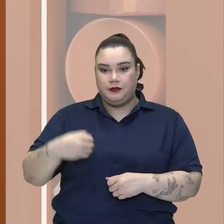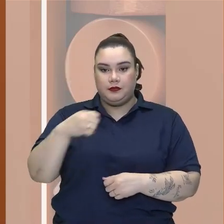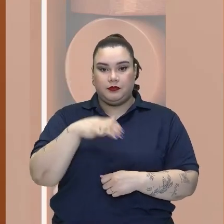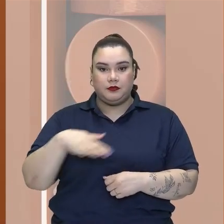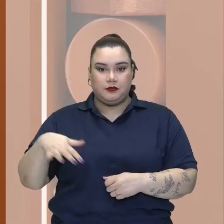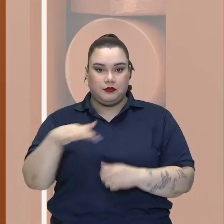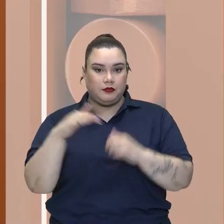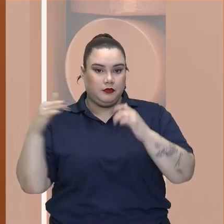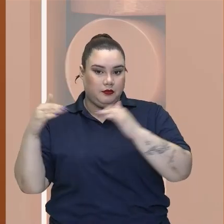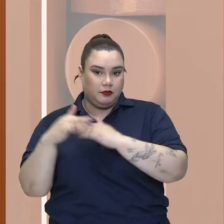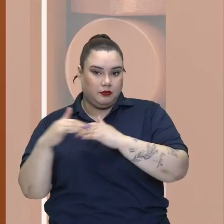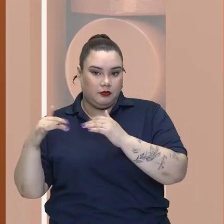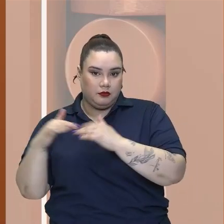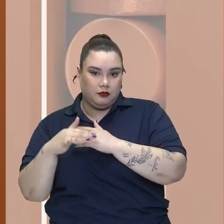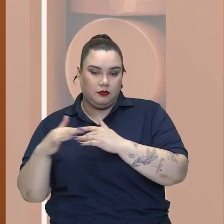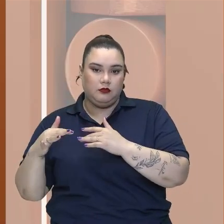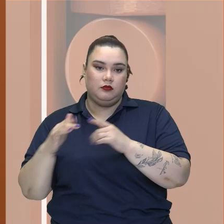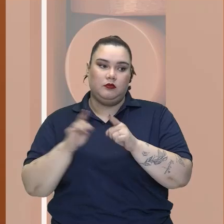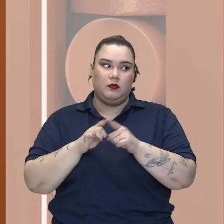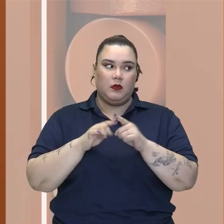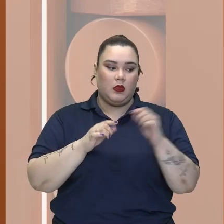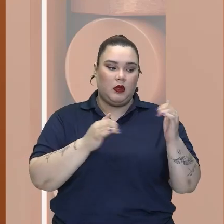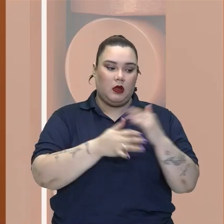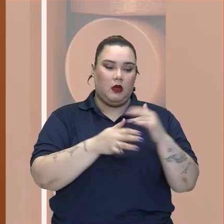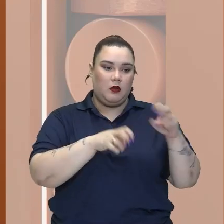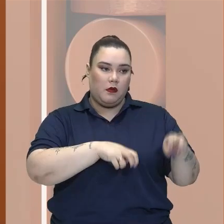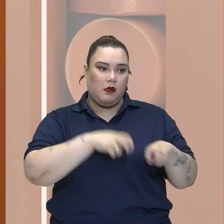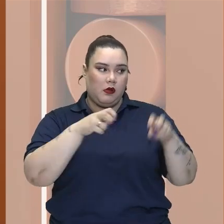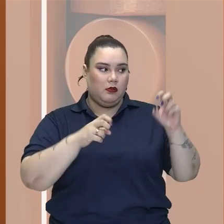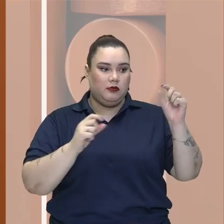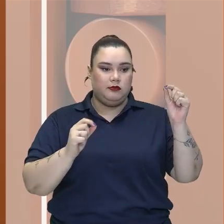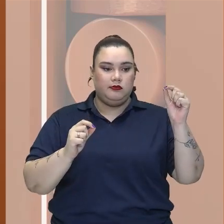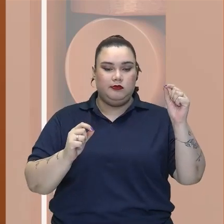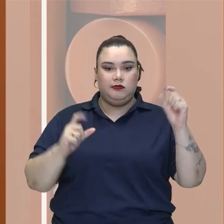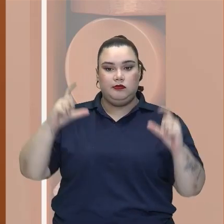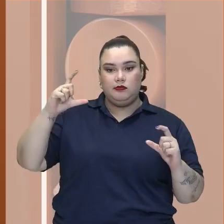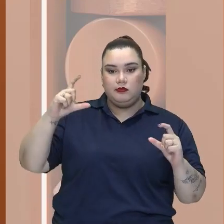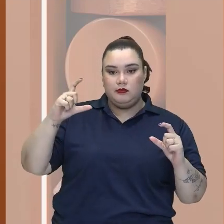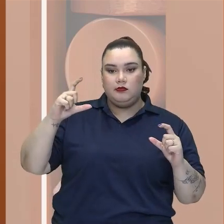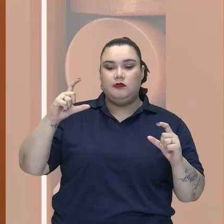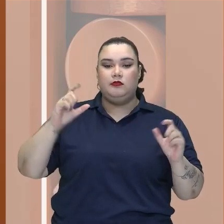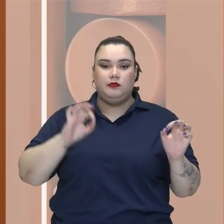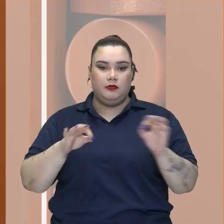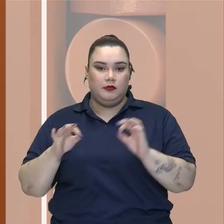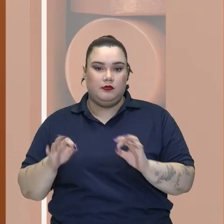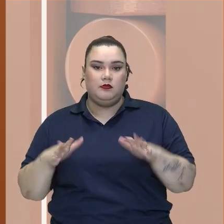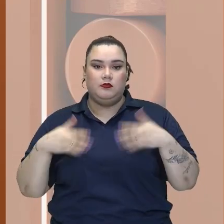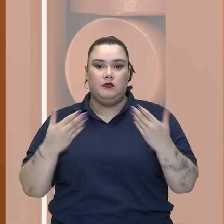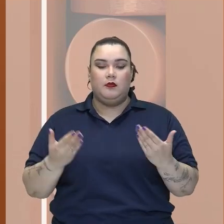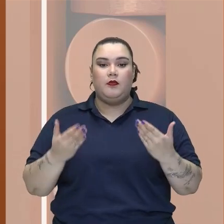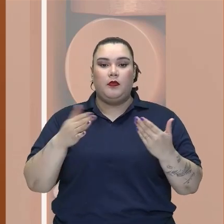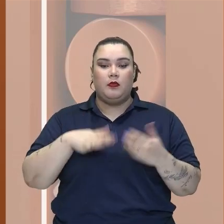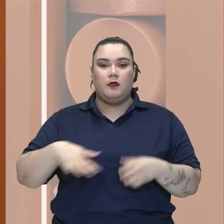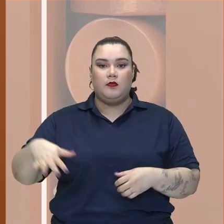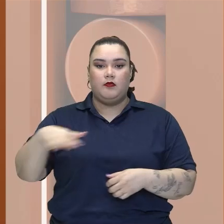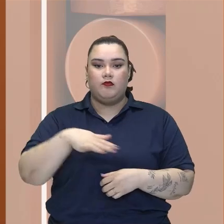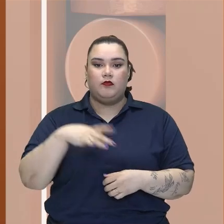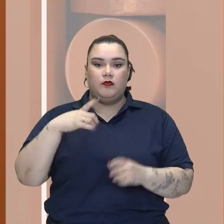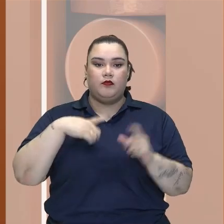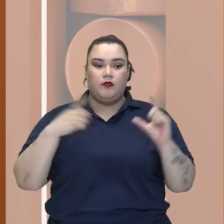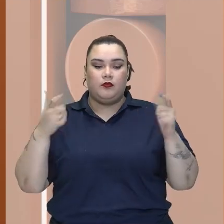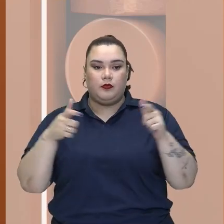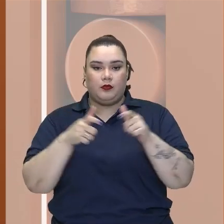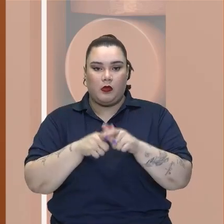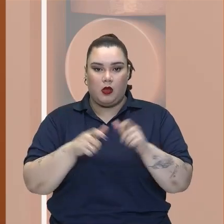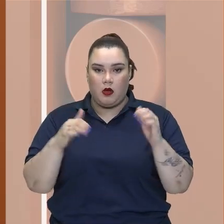áreas urbanas do que nas áreas rurais, e qual é a região com o menor grau de urbanização.